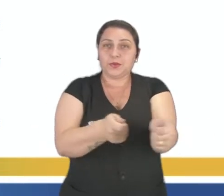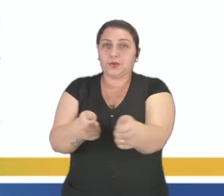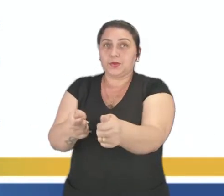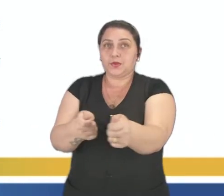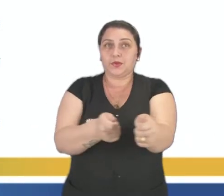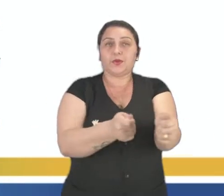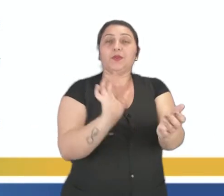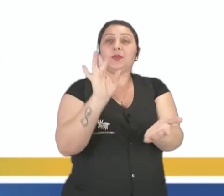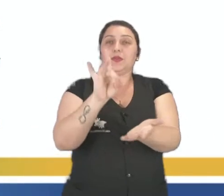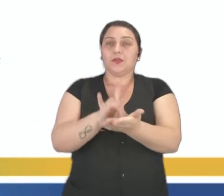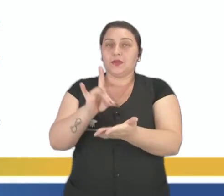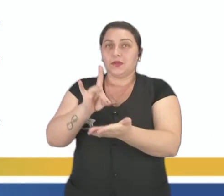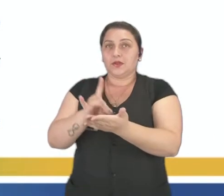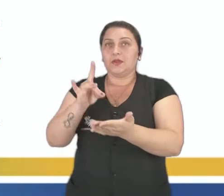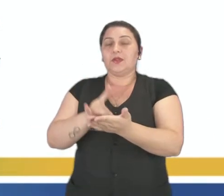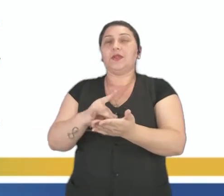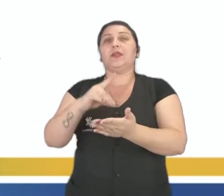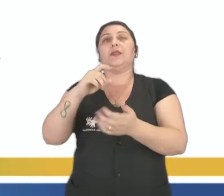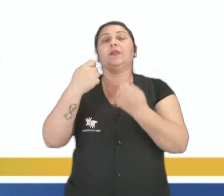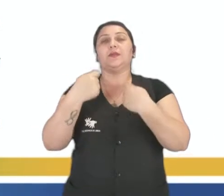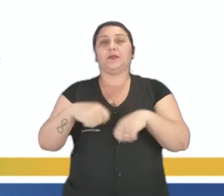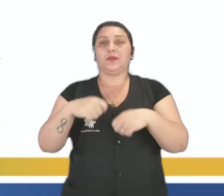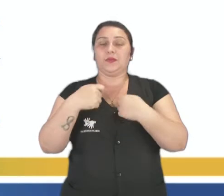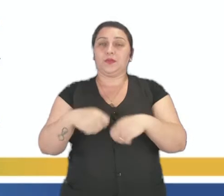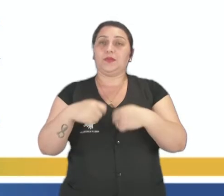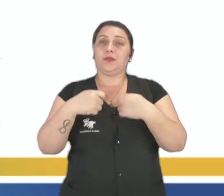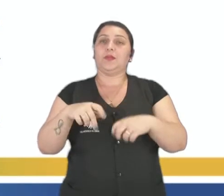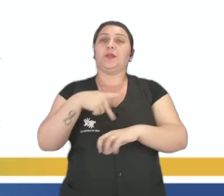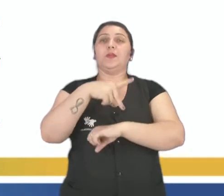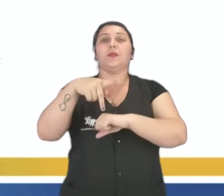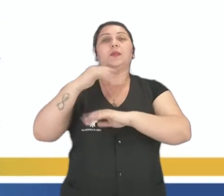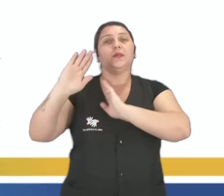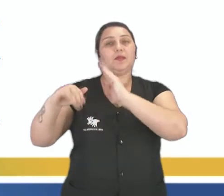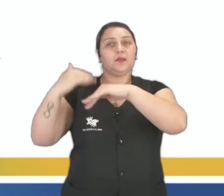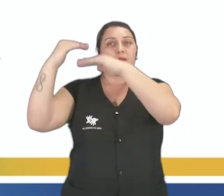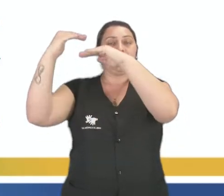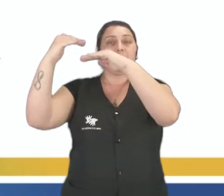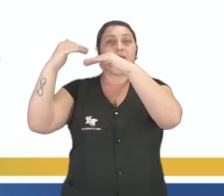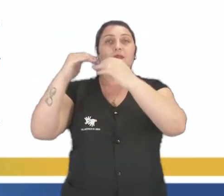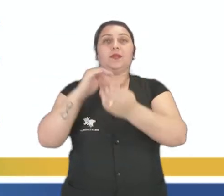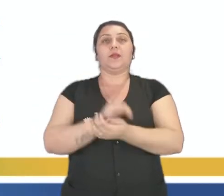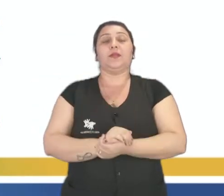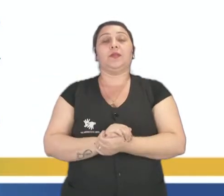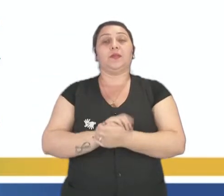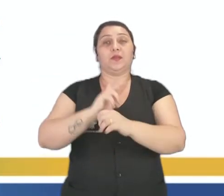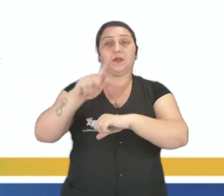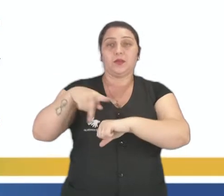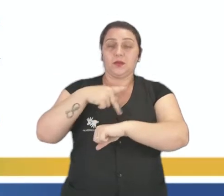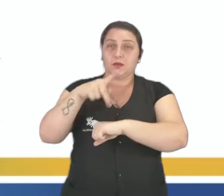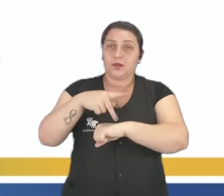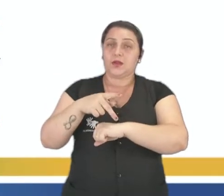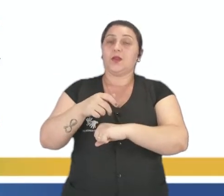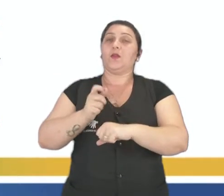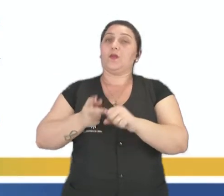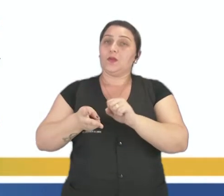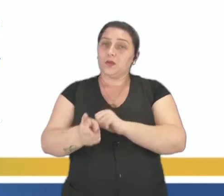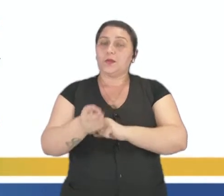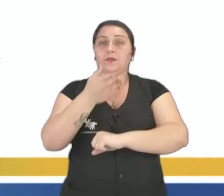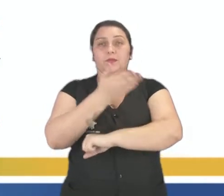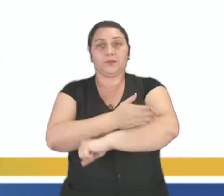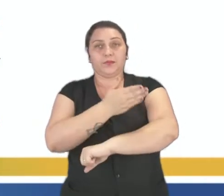de fato, ela exige, isso é típico de países desenvolvidos. Não é que países em desenvolvimento não